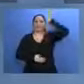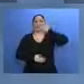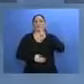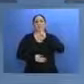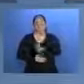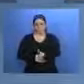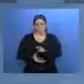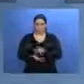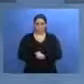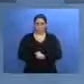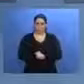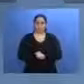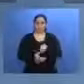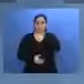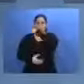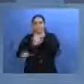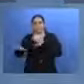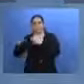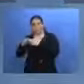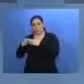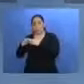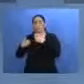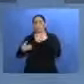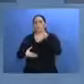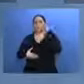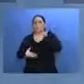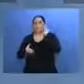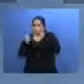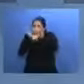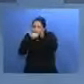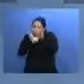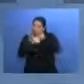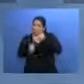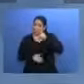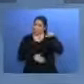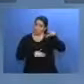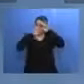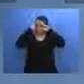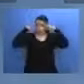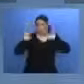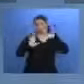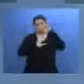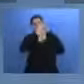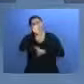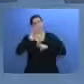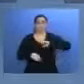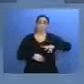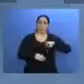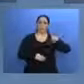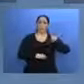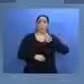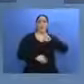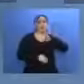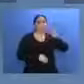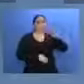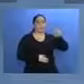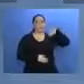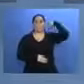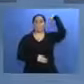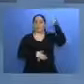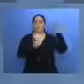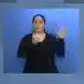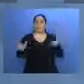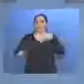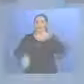resposta. O nosso setor jurídico vai analisar e essa resposta, então, essa decisão, vai ser informada para o senhor no início do próximo bloco, de